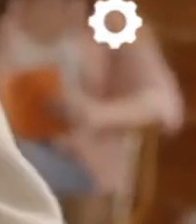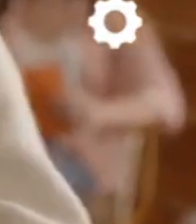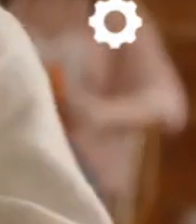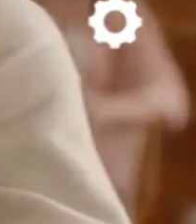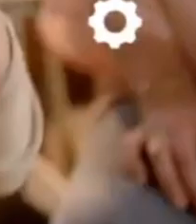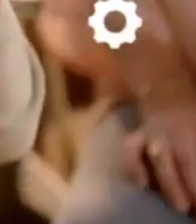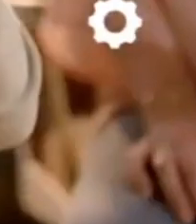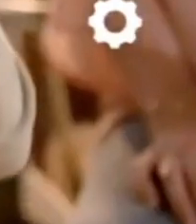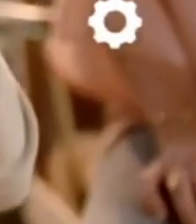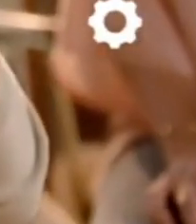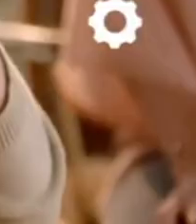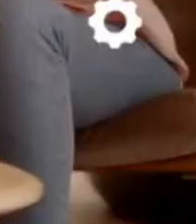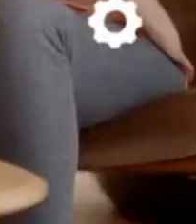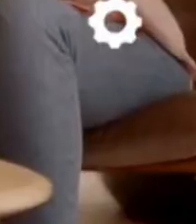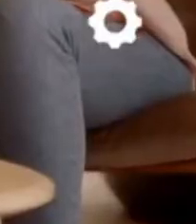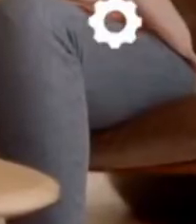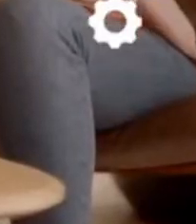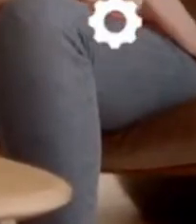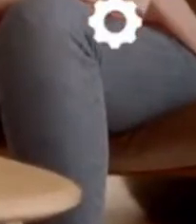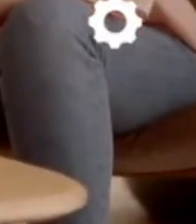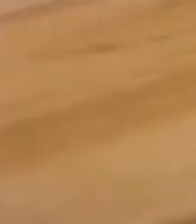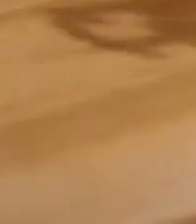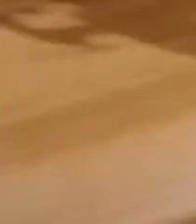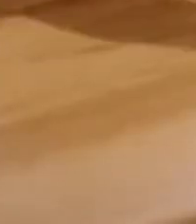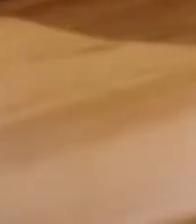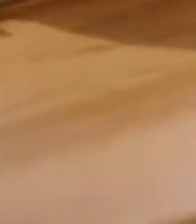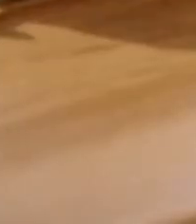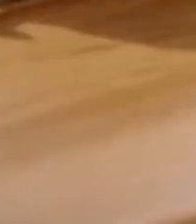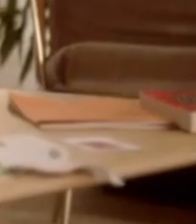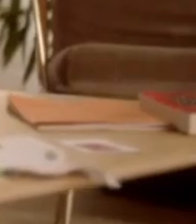Surpresa! Um helicóptero!